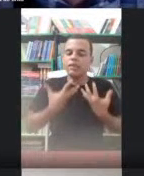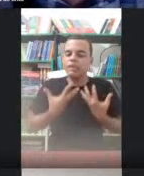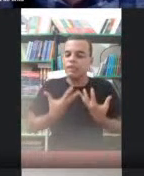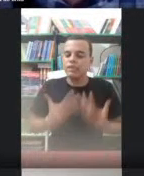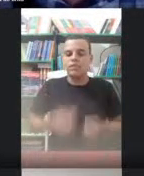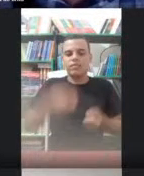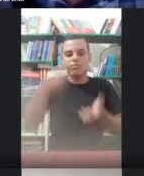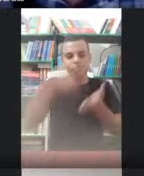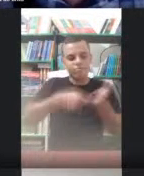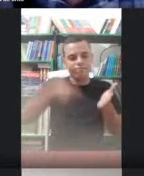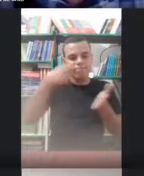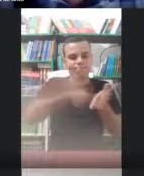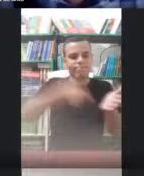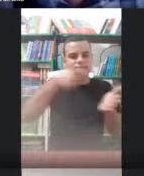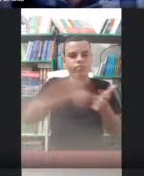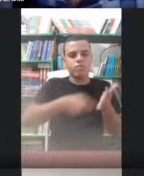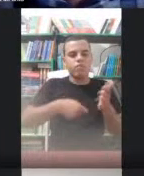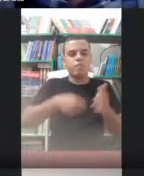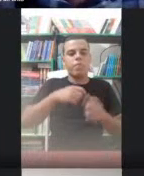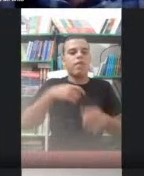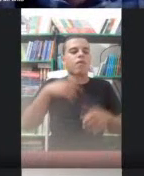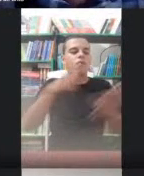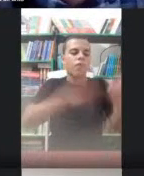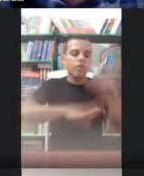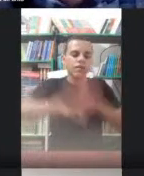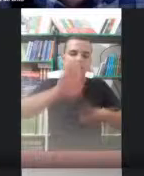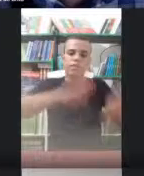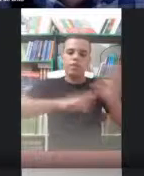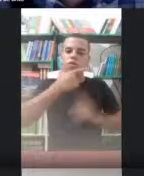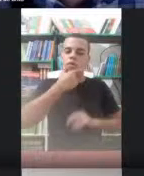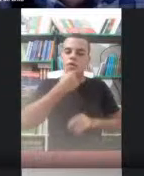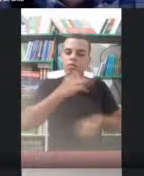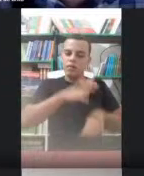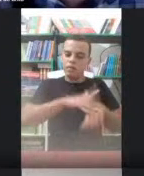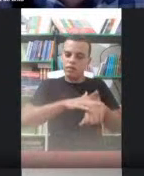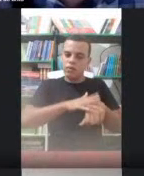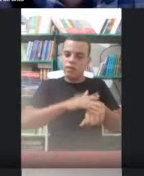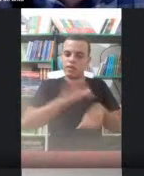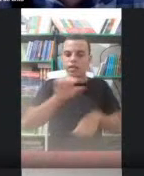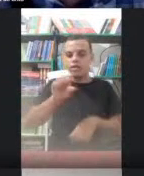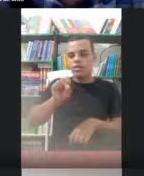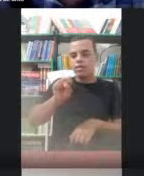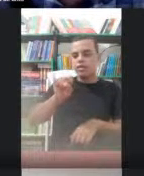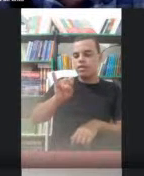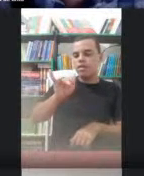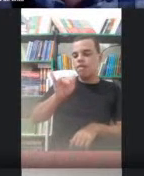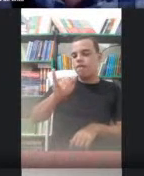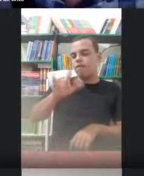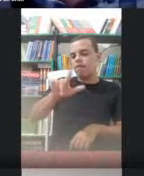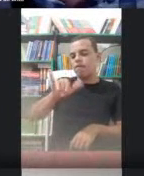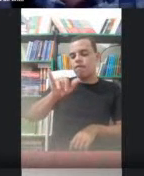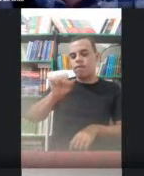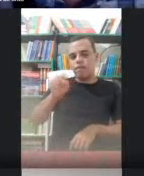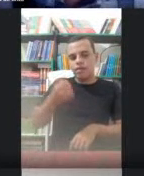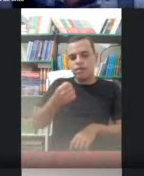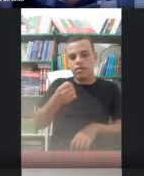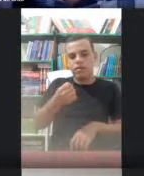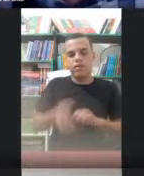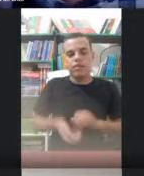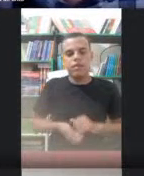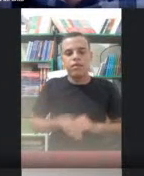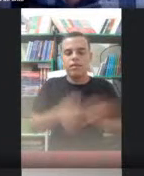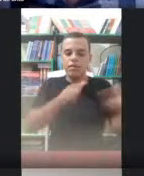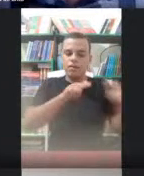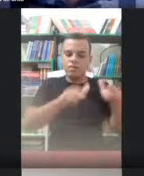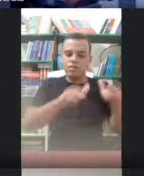difundir essa questão do pré-natal do parceiro, mas não são todas as equipes ainda que conseguem, né, esse avanço. Né, de trabalhar de um homem mais